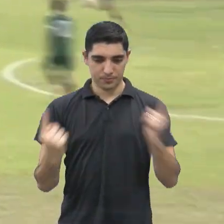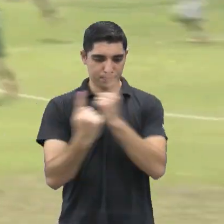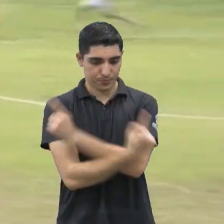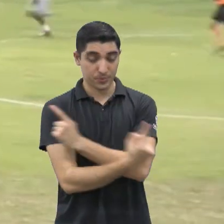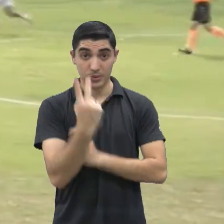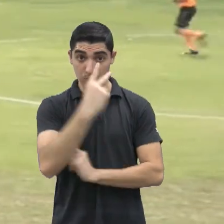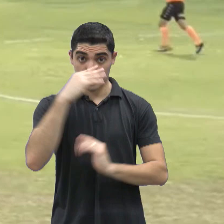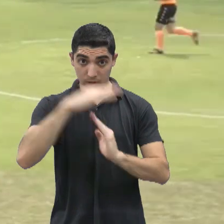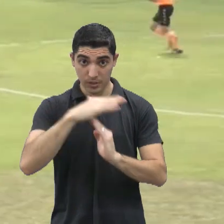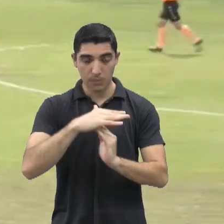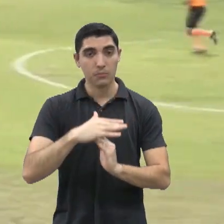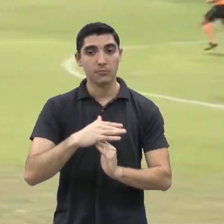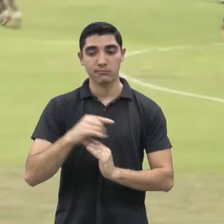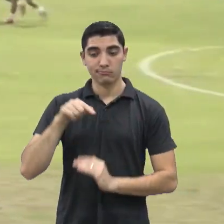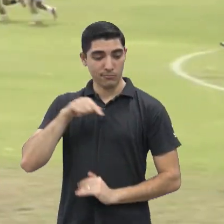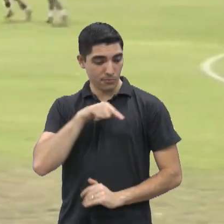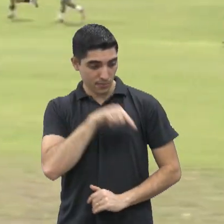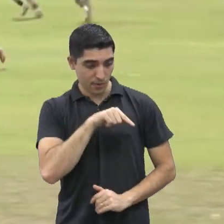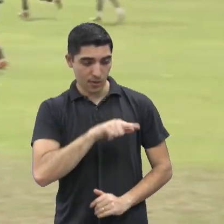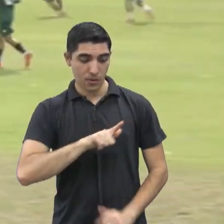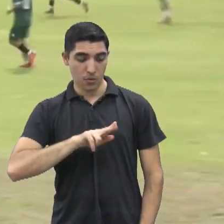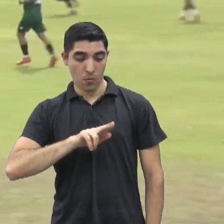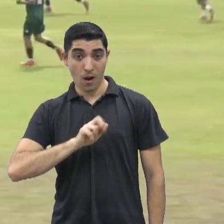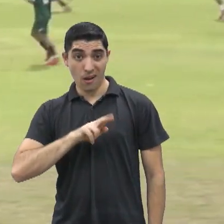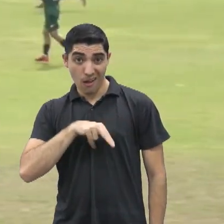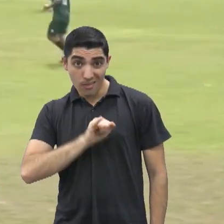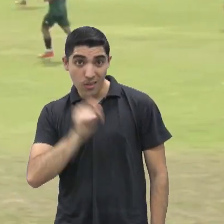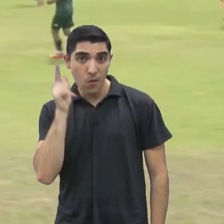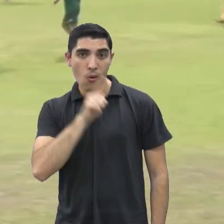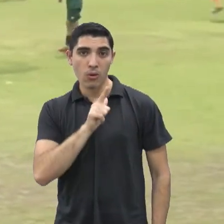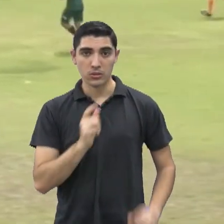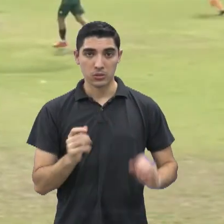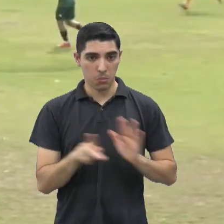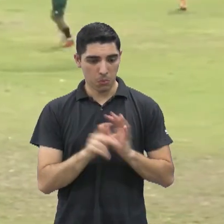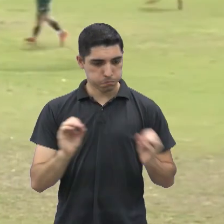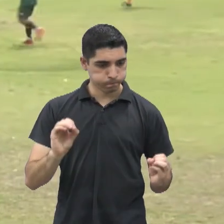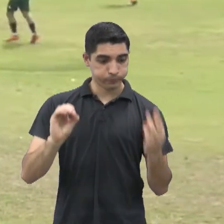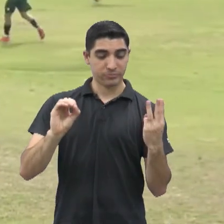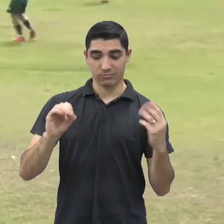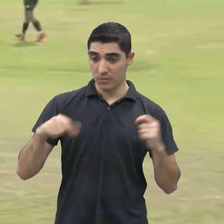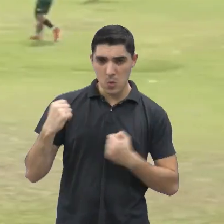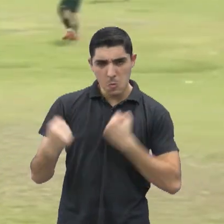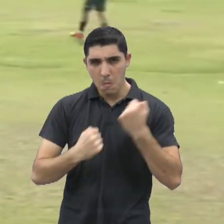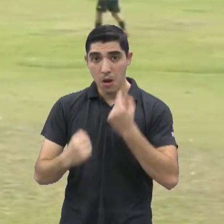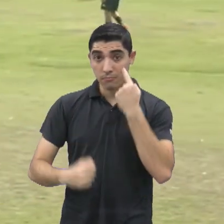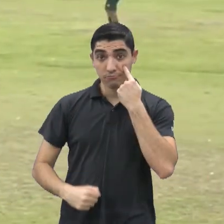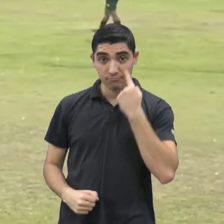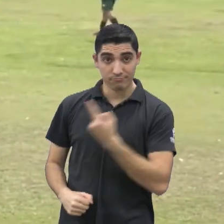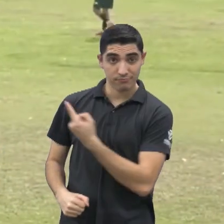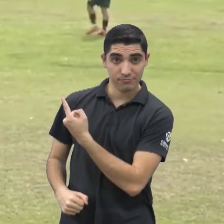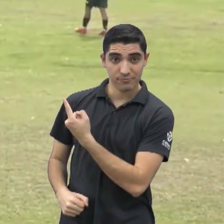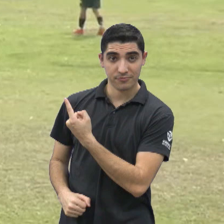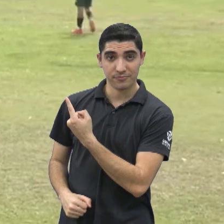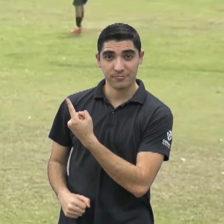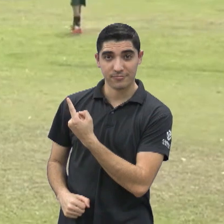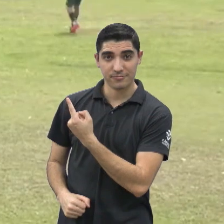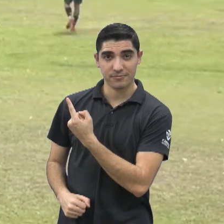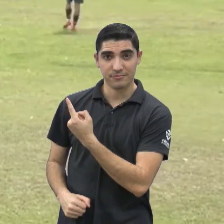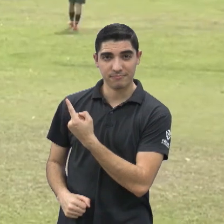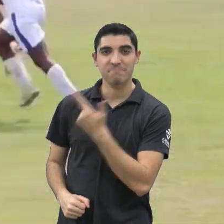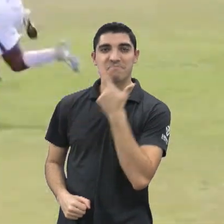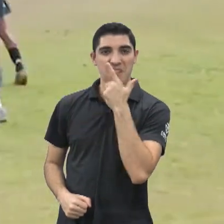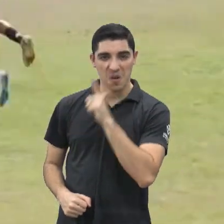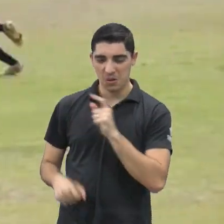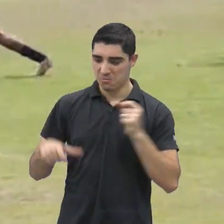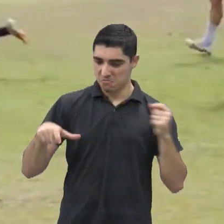Guarani saiu aos 15. Kaique Gabriel, sempre ele, recebeu por trás da zaga, dominou, invadiu a área e bateu cruzado. Sem chances